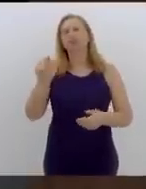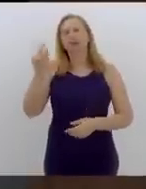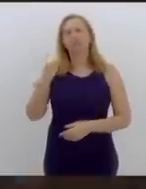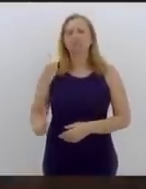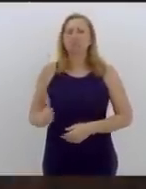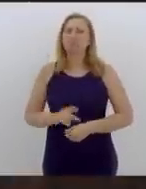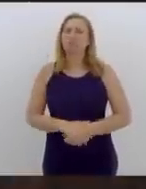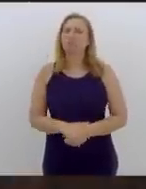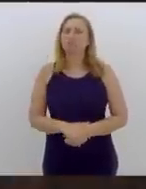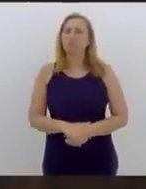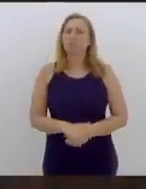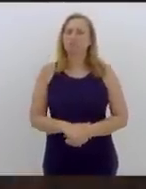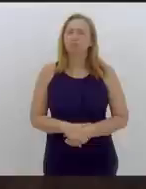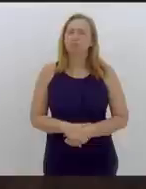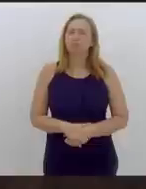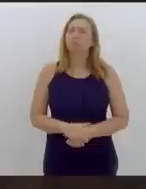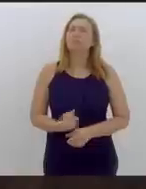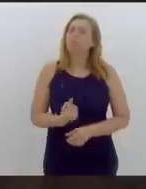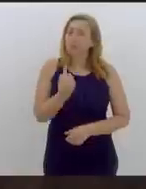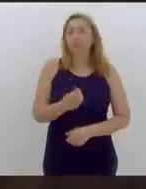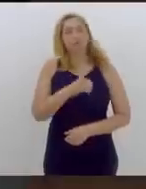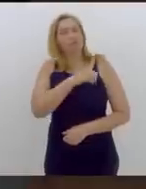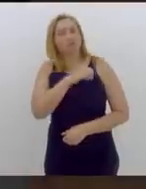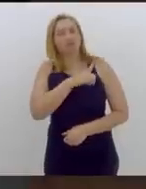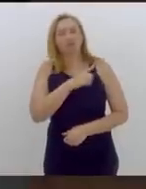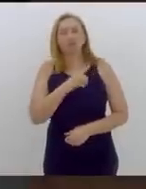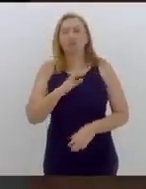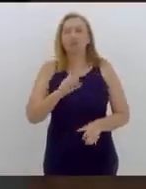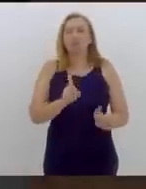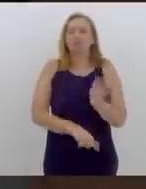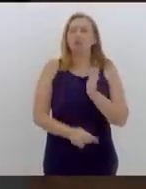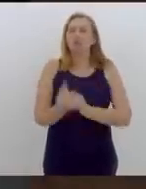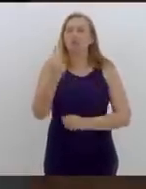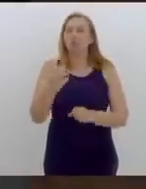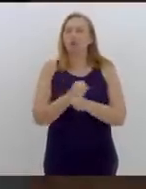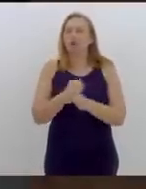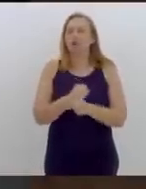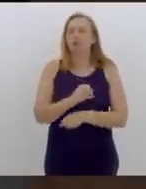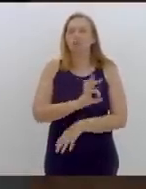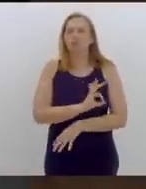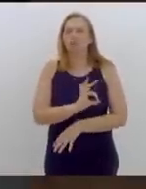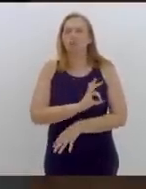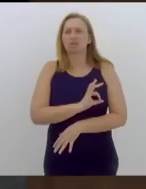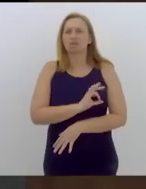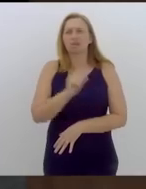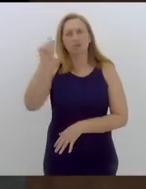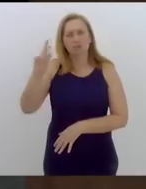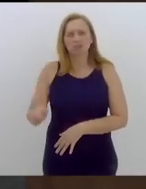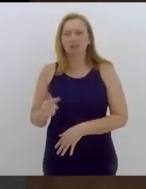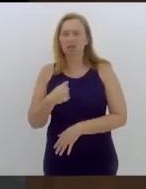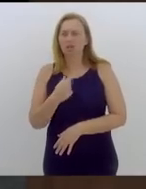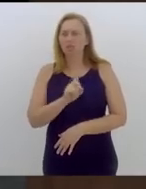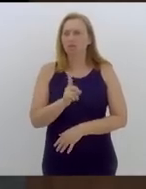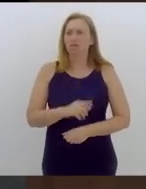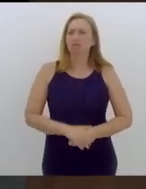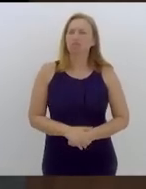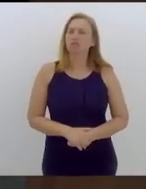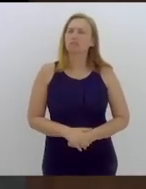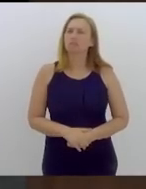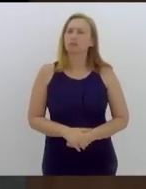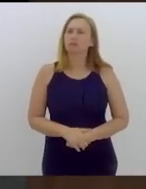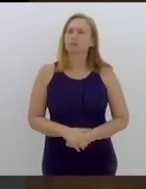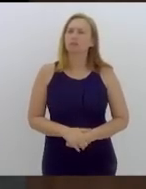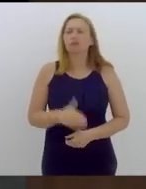aí você vê uma delegada comendo de onde de polícia coloca um com mais de 10 anos de polícia é isso que nós viemos